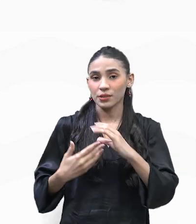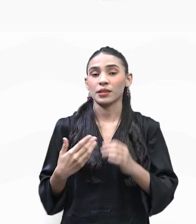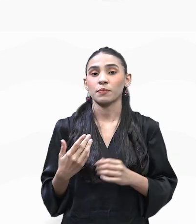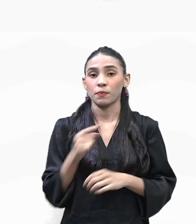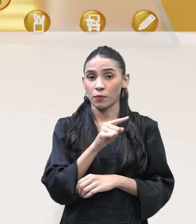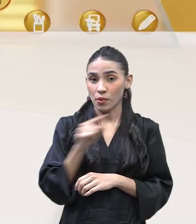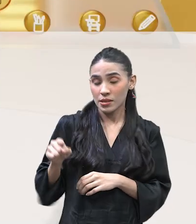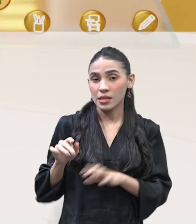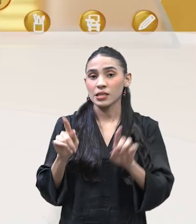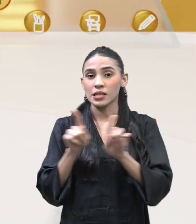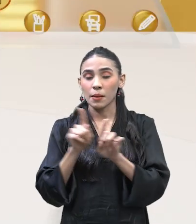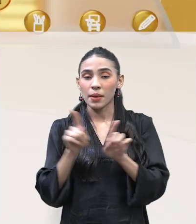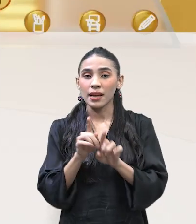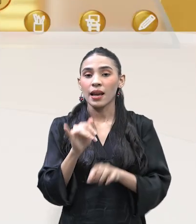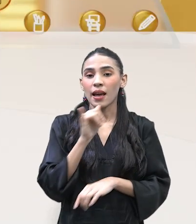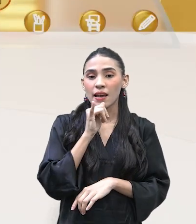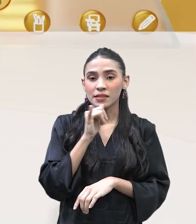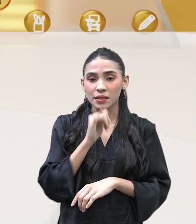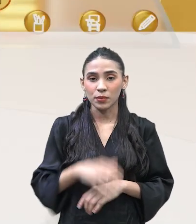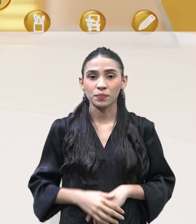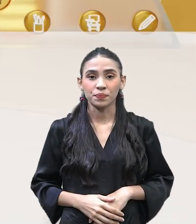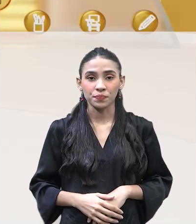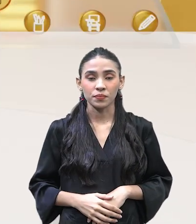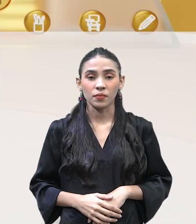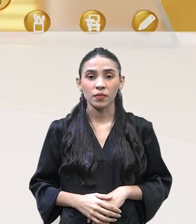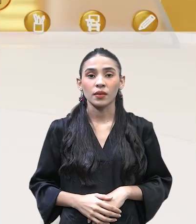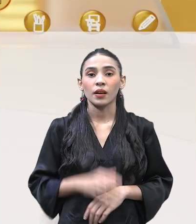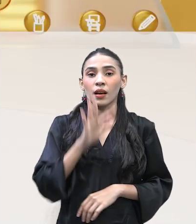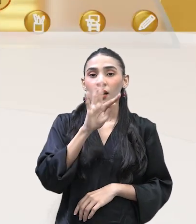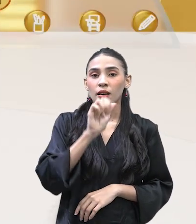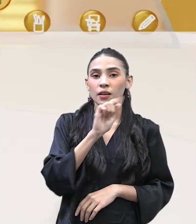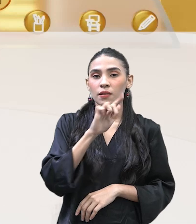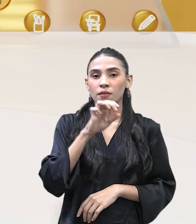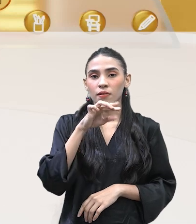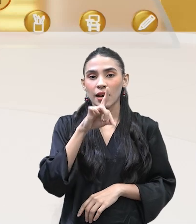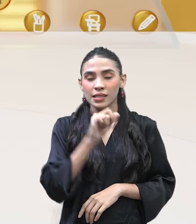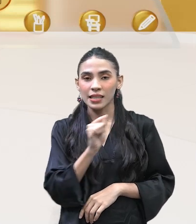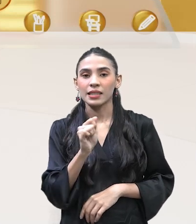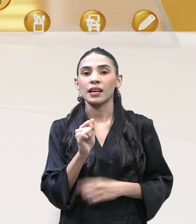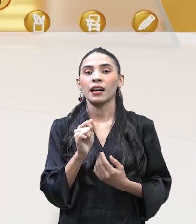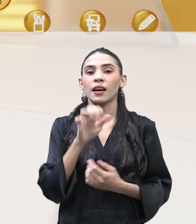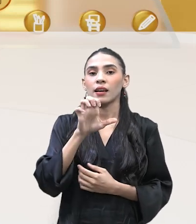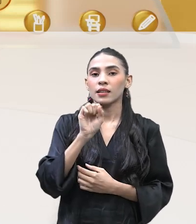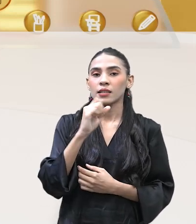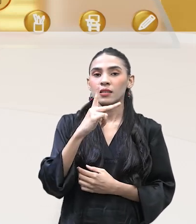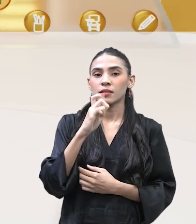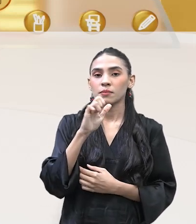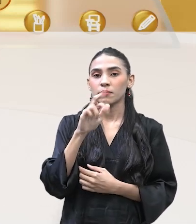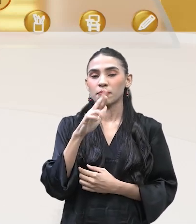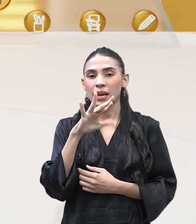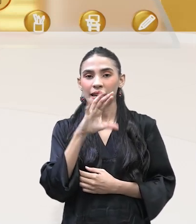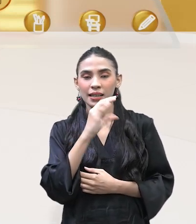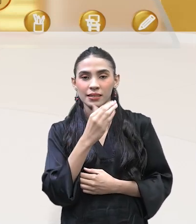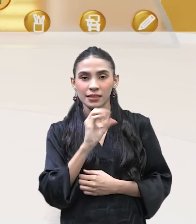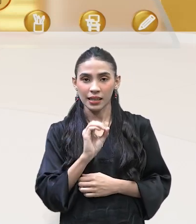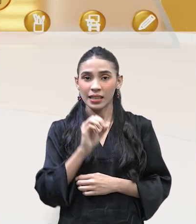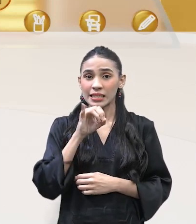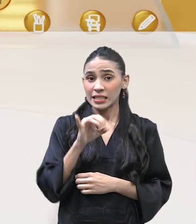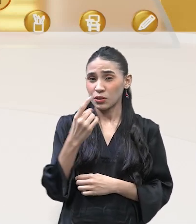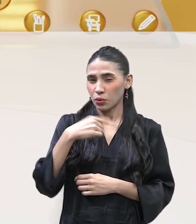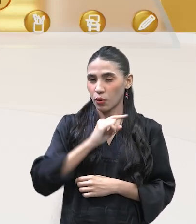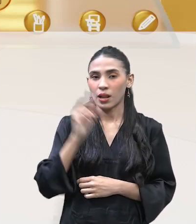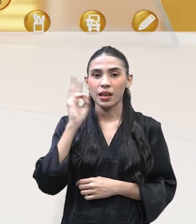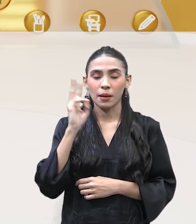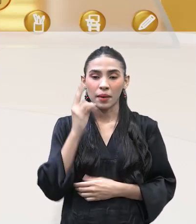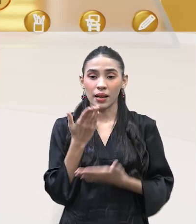nós já demos exemplos aqui, como no caso da Fazenda da Esperança, né, que se a gente for lembrar do que já